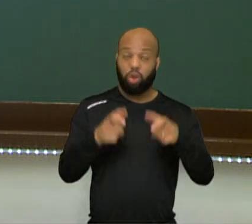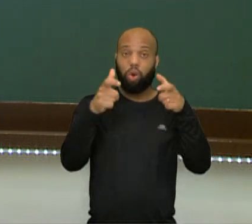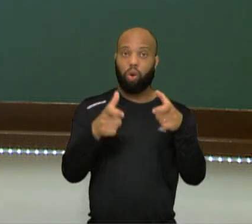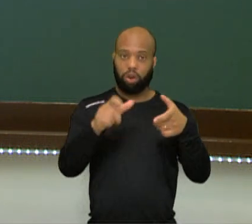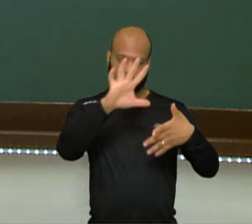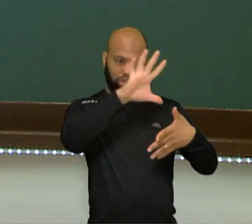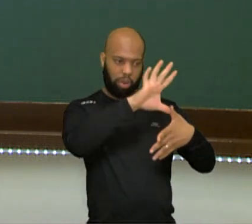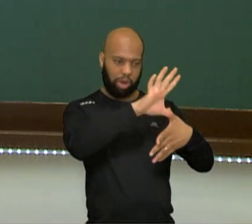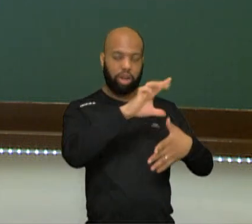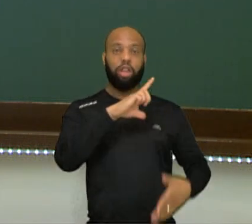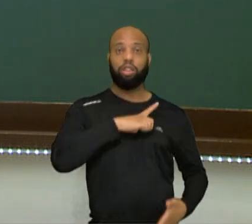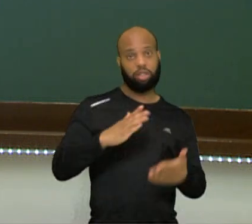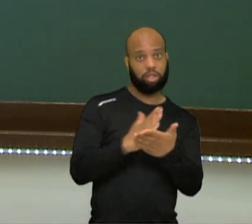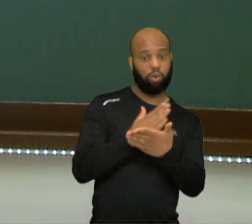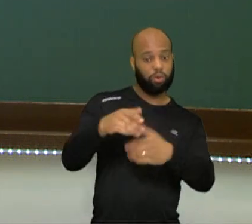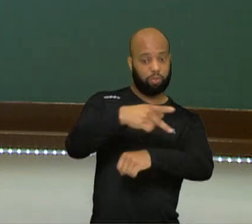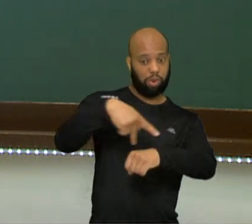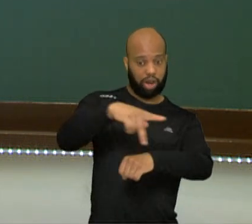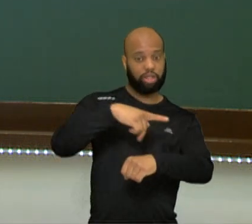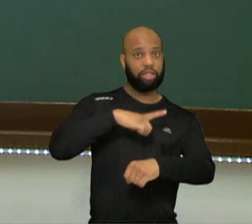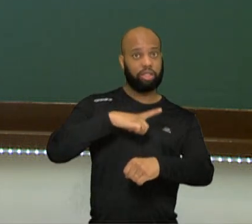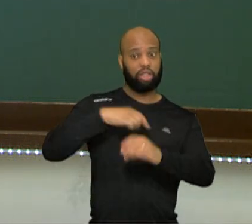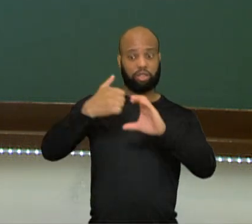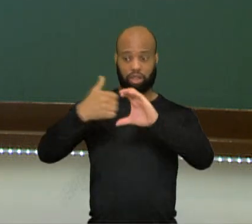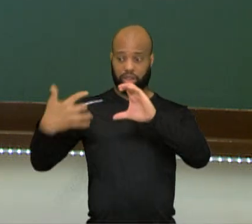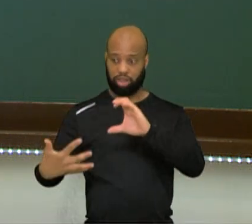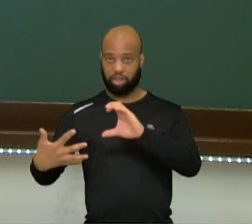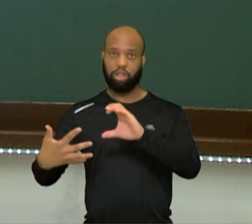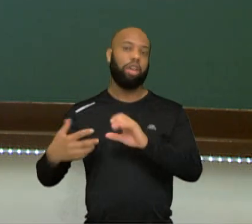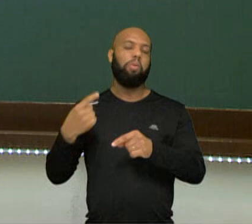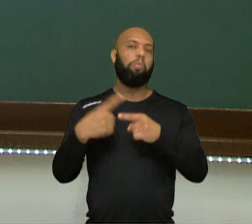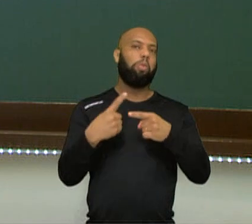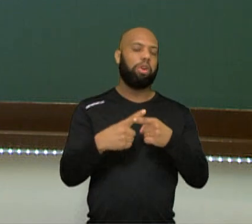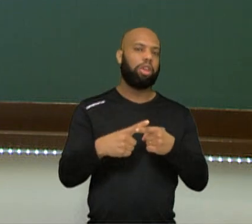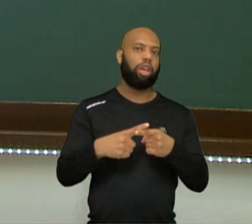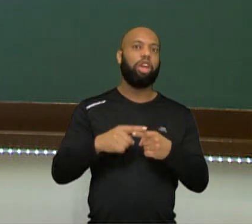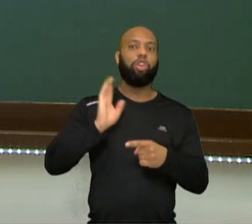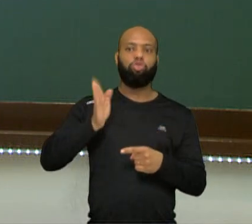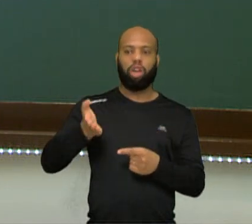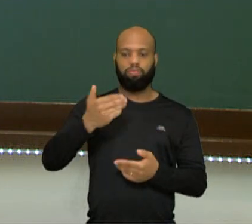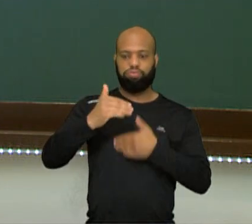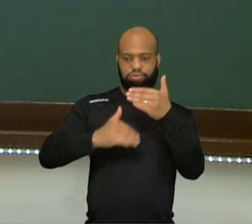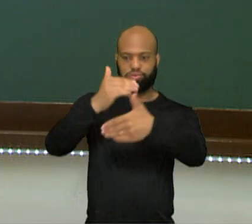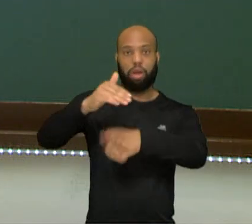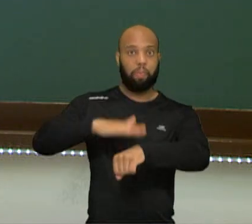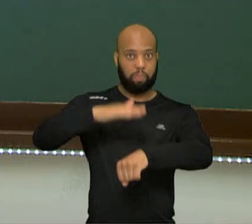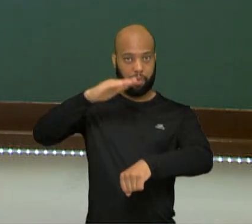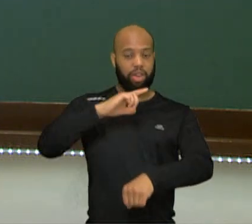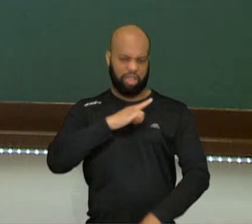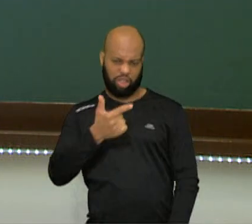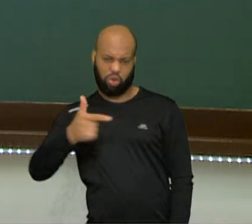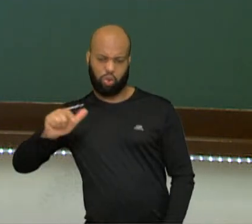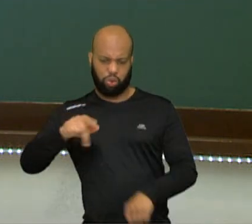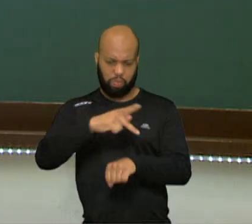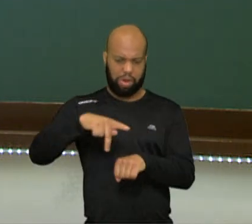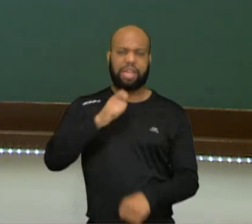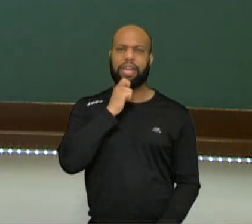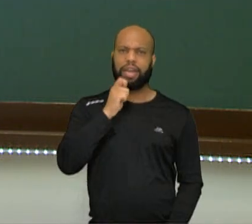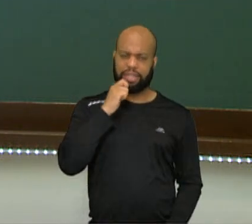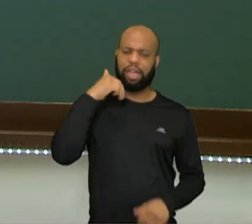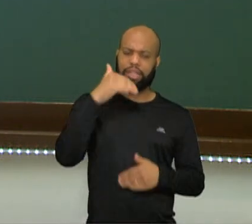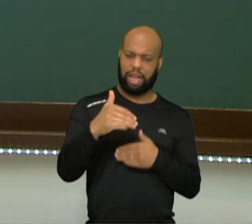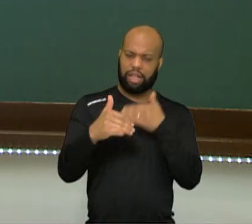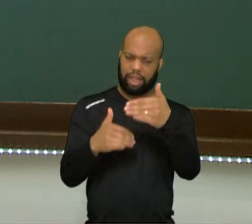América. Alguns países têm determinadas características por serem mais desenvolvidos, outros ainda em